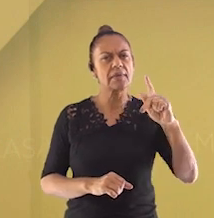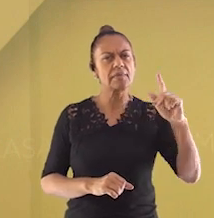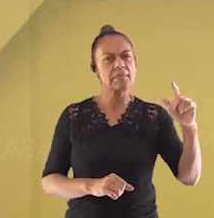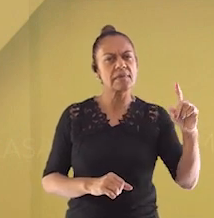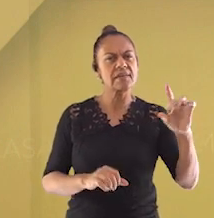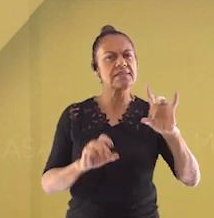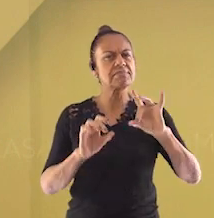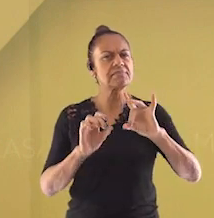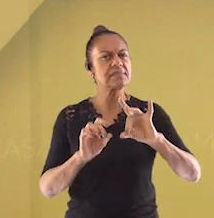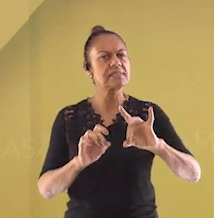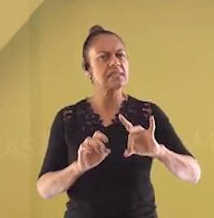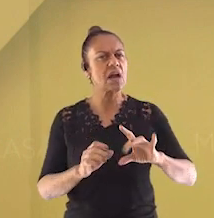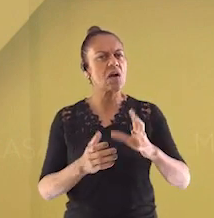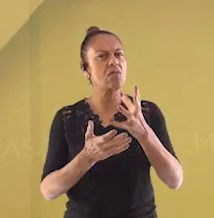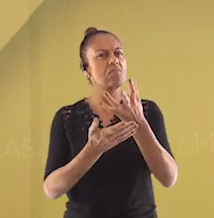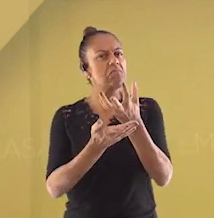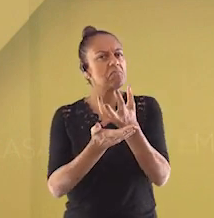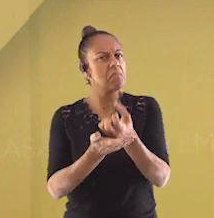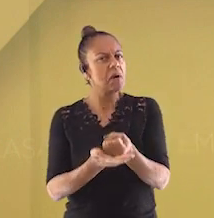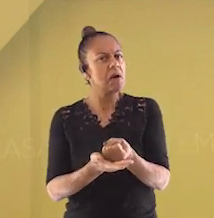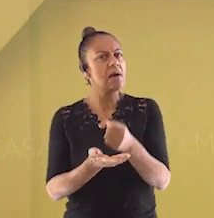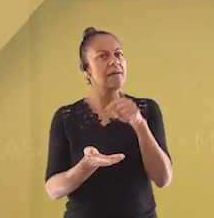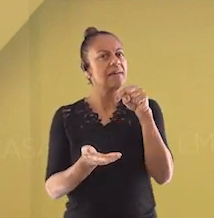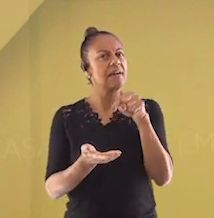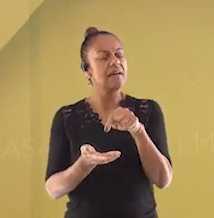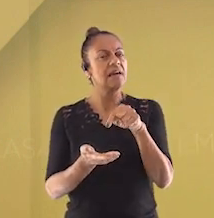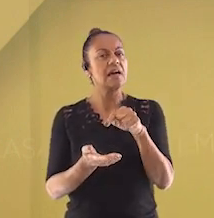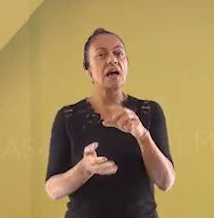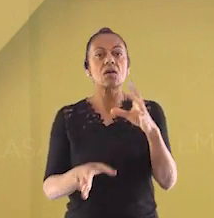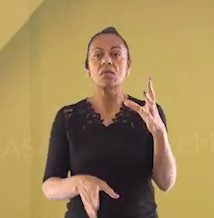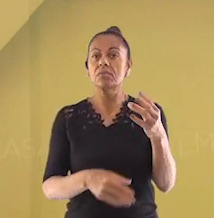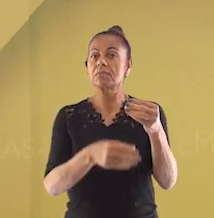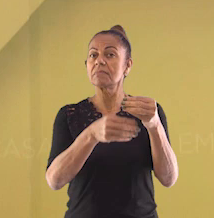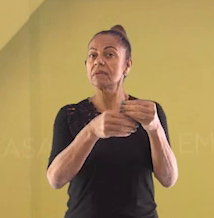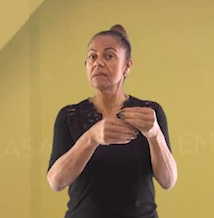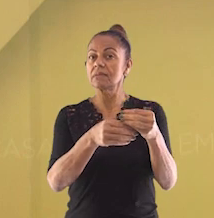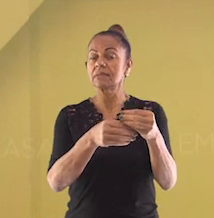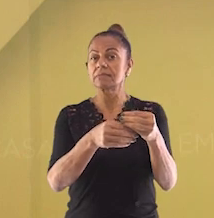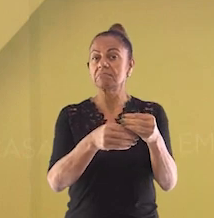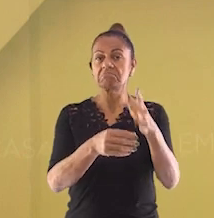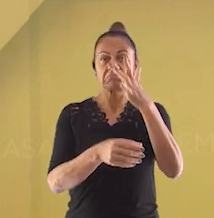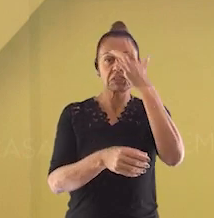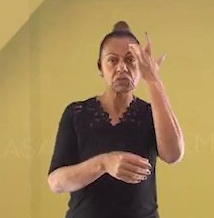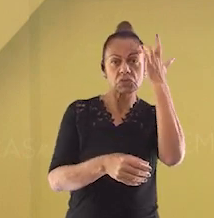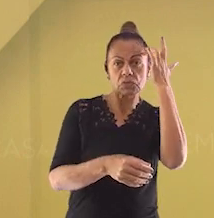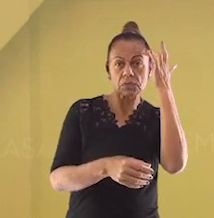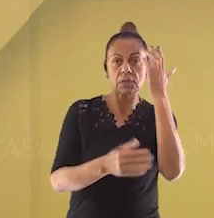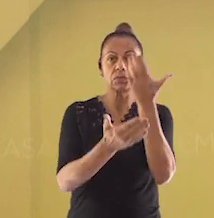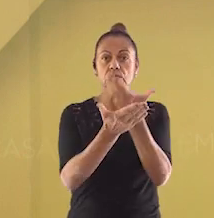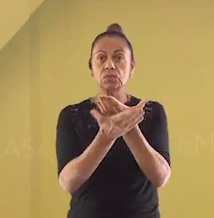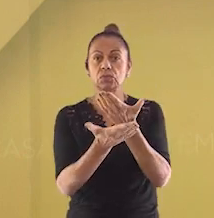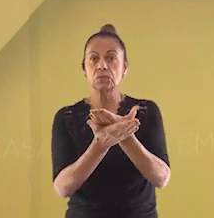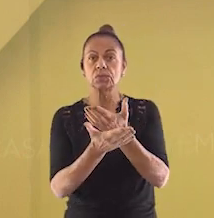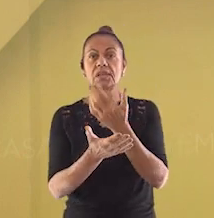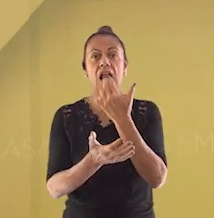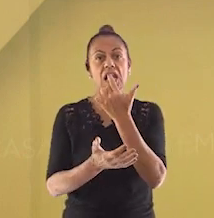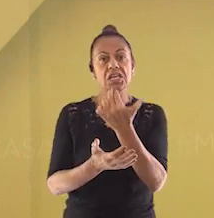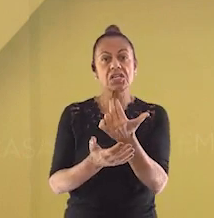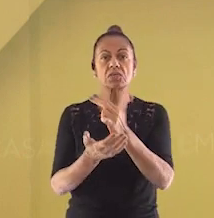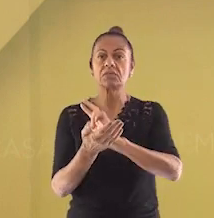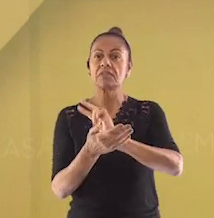baixa esse App no seu Smartphone ou tablet ele é um ótimo complemento para quem está estudando o idioma